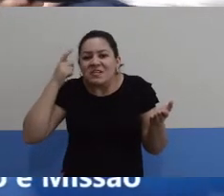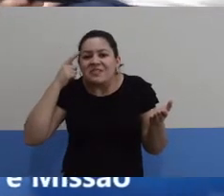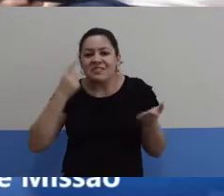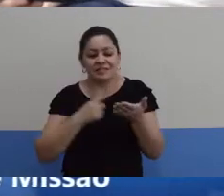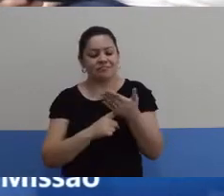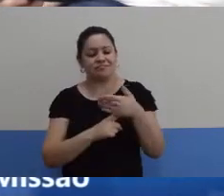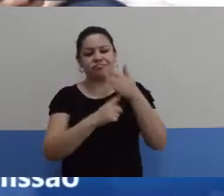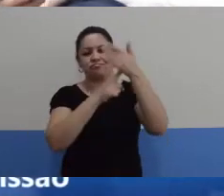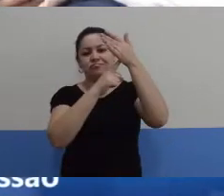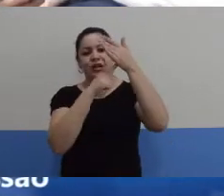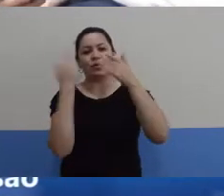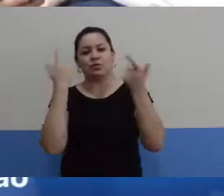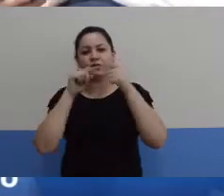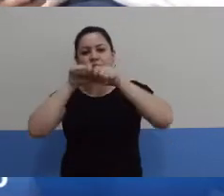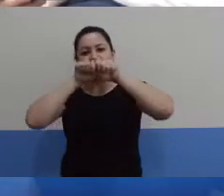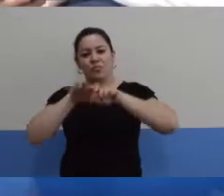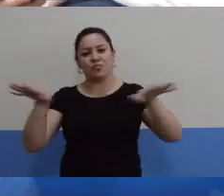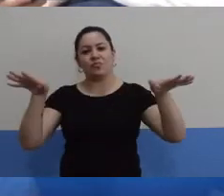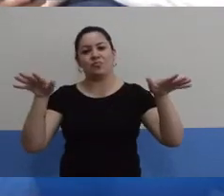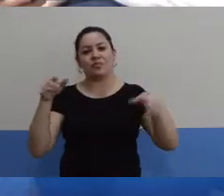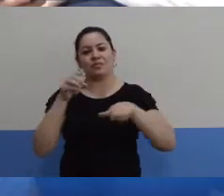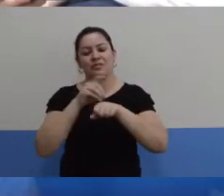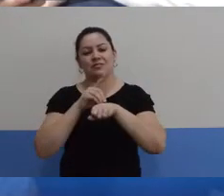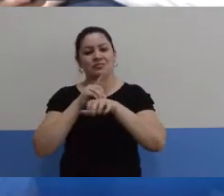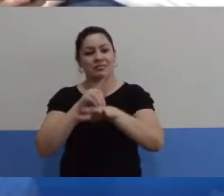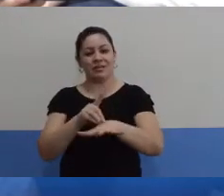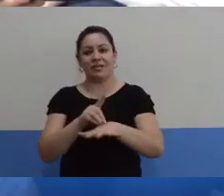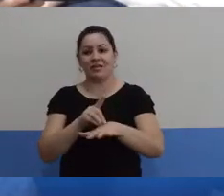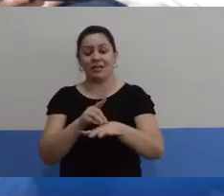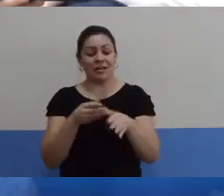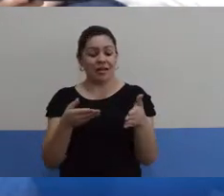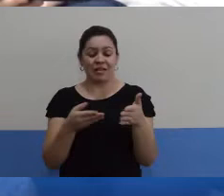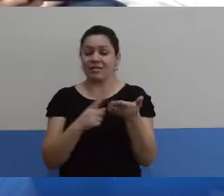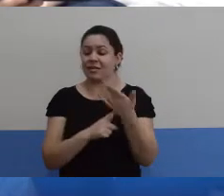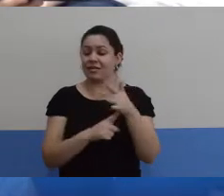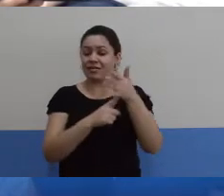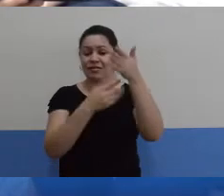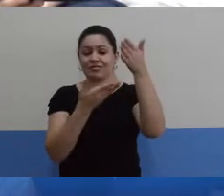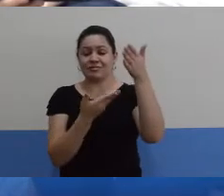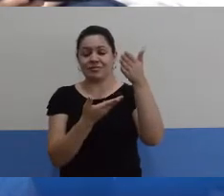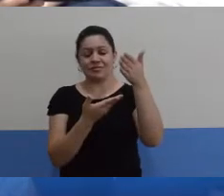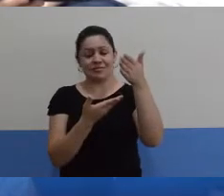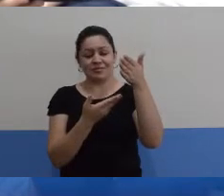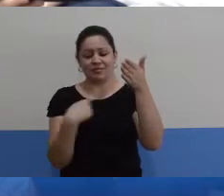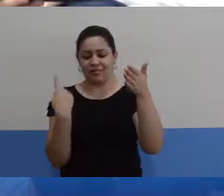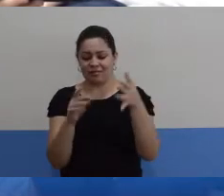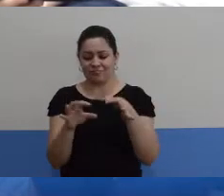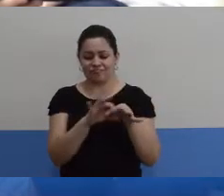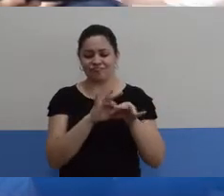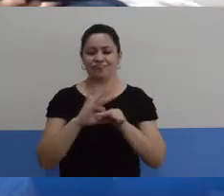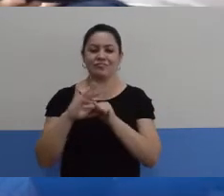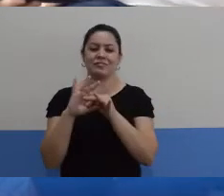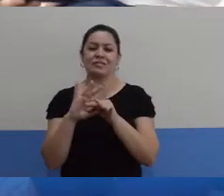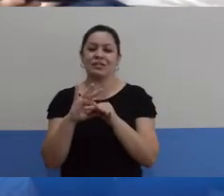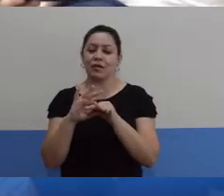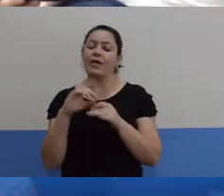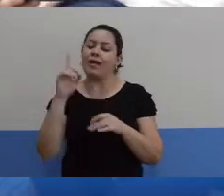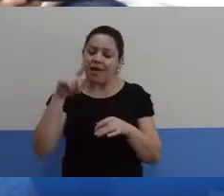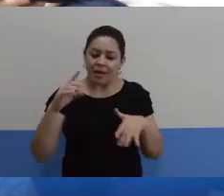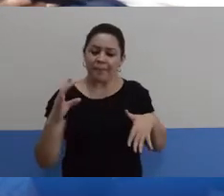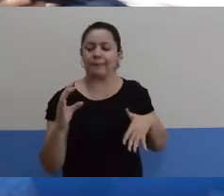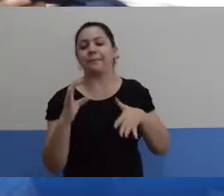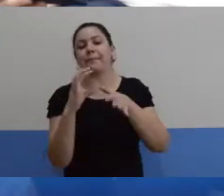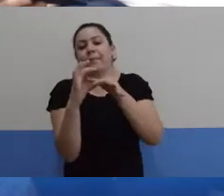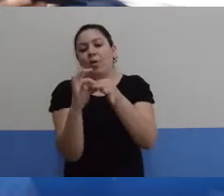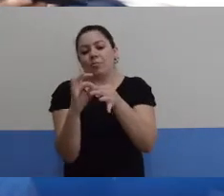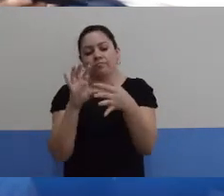chegaríamos a todas as pessoas, né, da nossa diocese? Graças à tecnologia, hoje estamos todos juntos. Saber né? construir essas pontes. Quanta